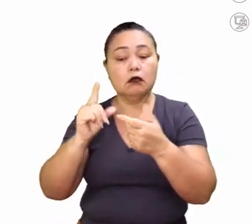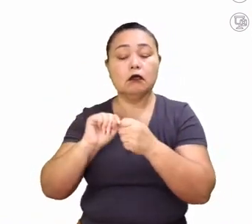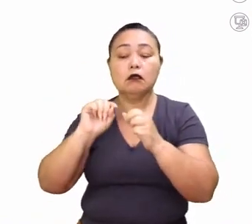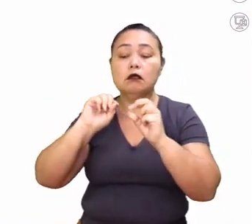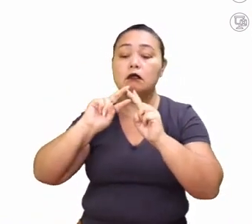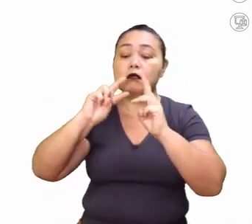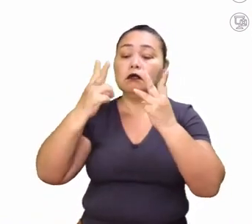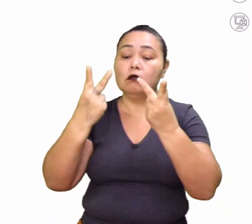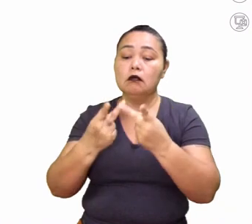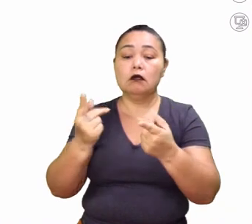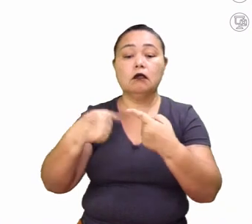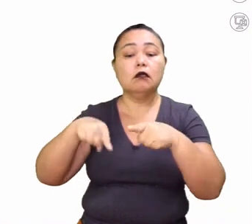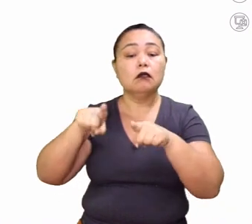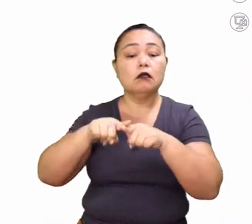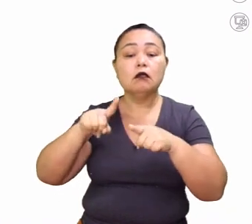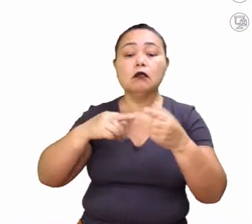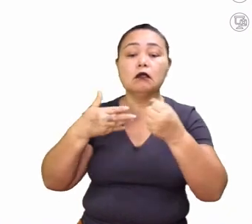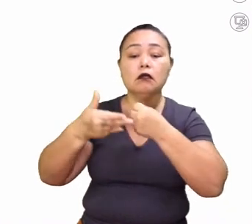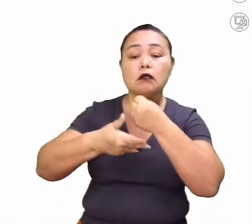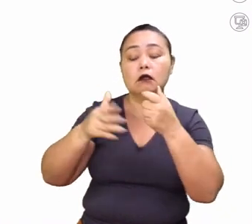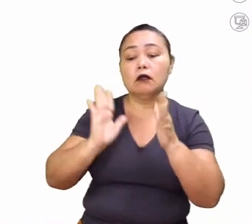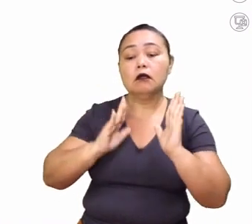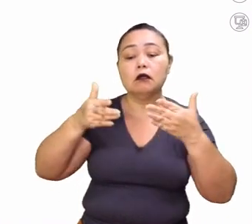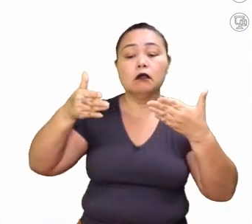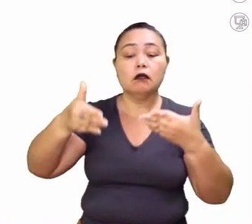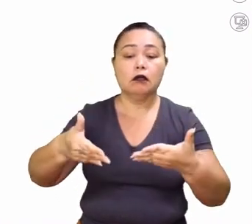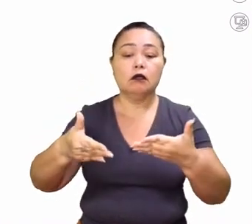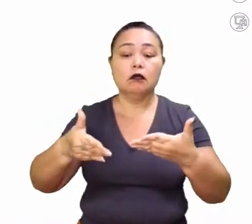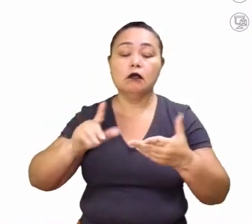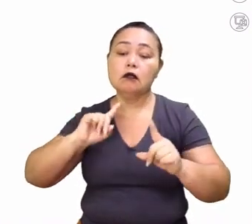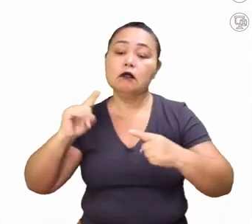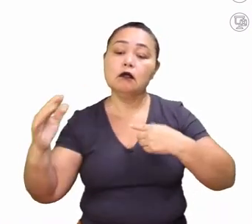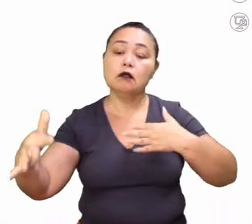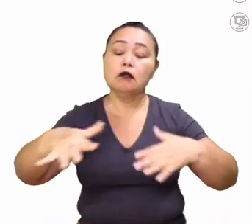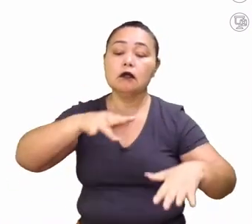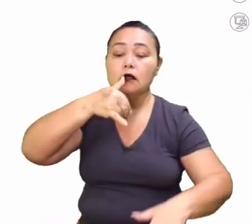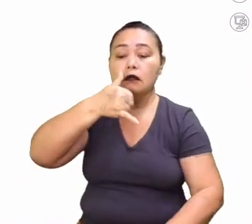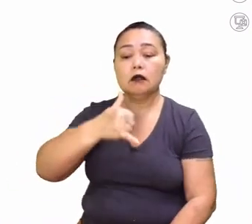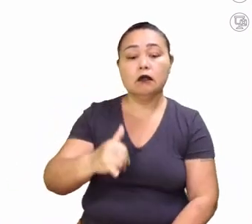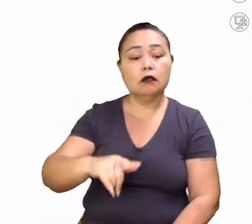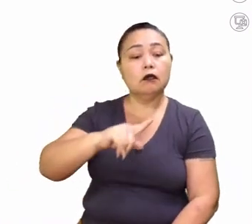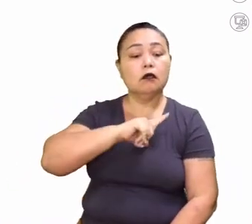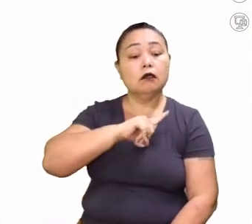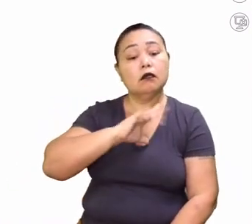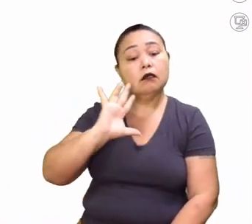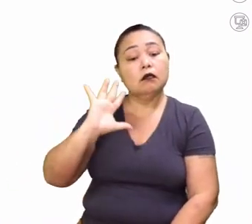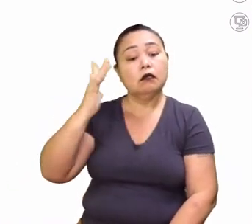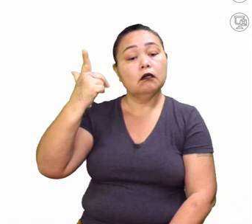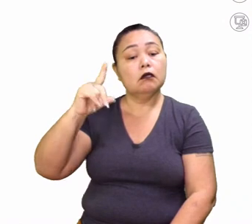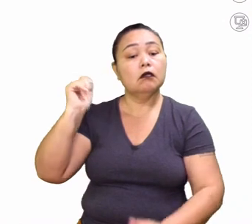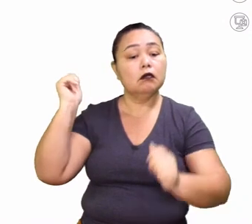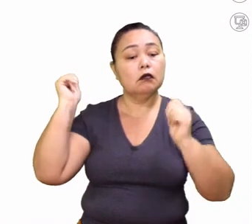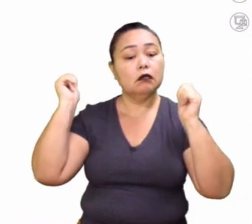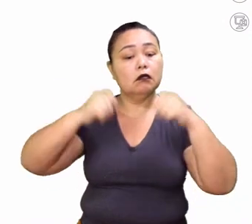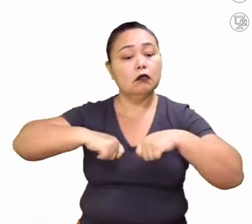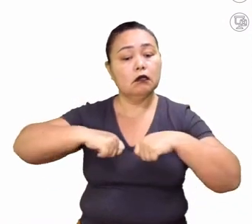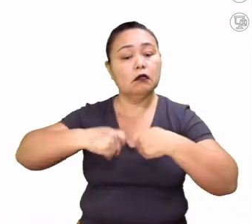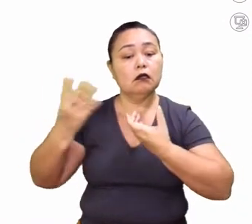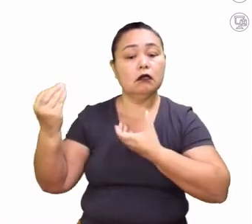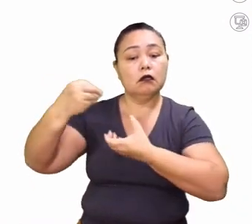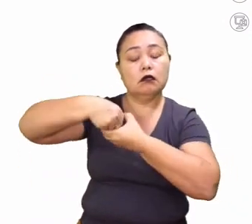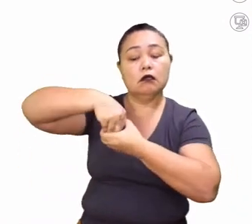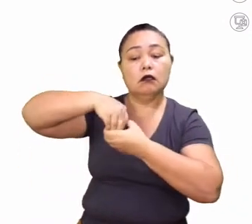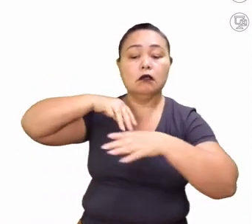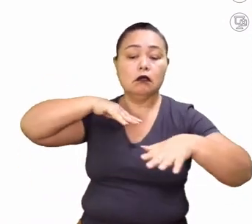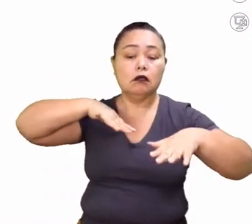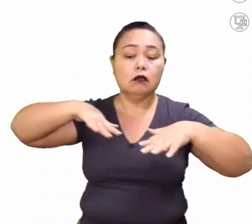da termodinâmica é tudo que faz e diz respeito à circulação de energia um fenômeno capaz de contir